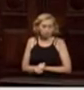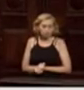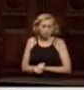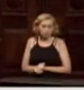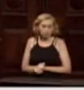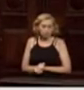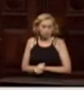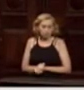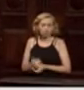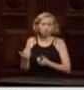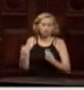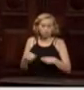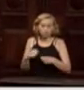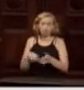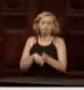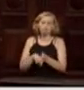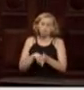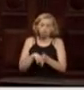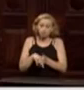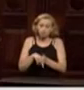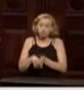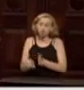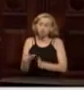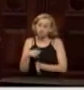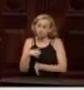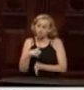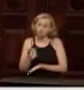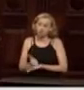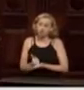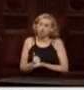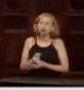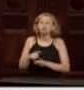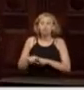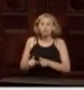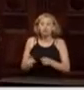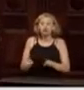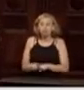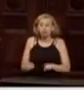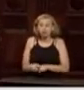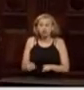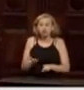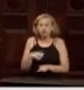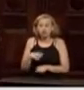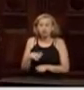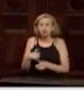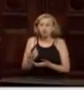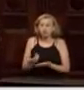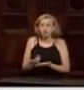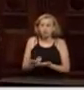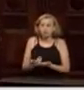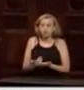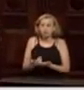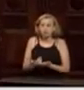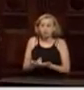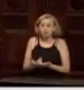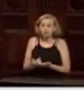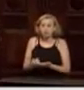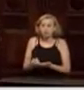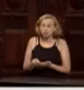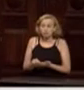que a investigação tem que haver, mas também que tem que haver, antes de tudo, a presunção da inocência.